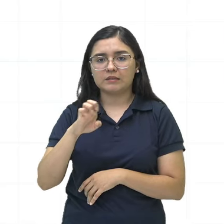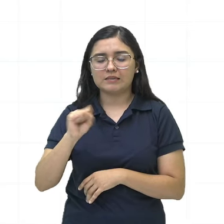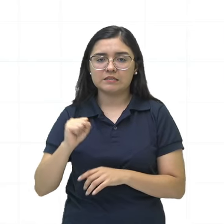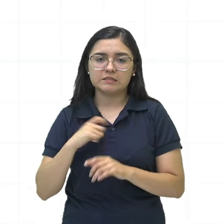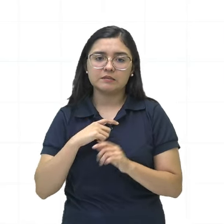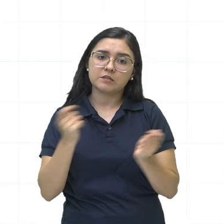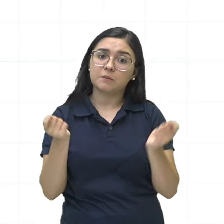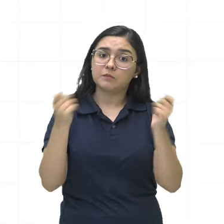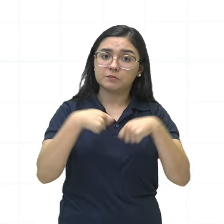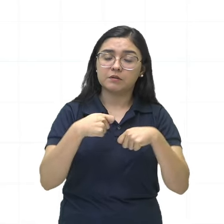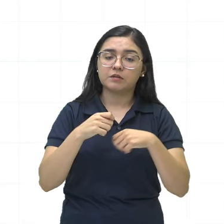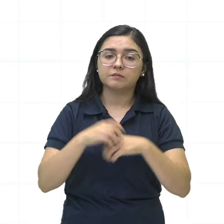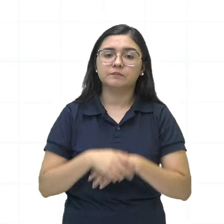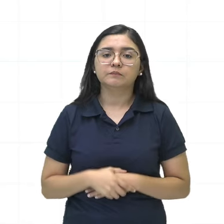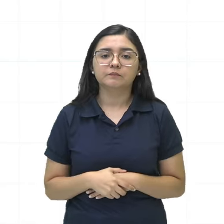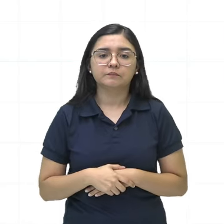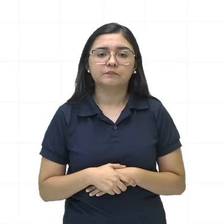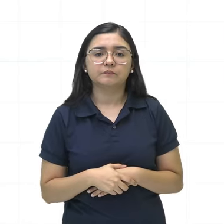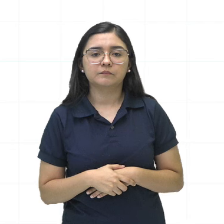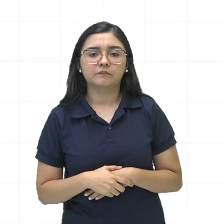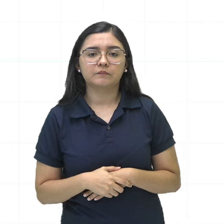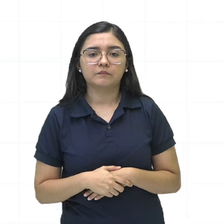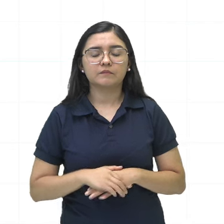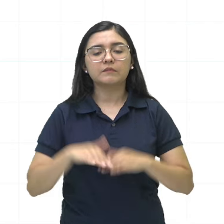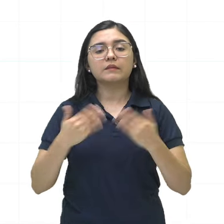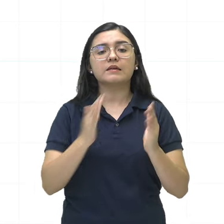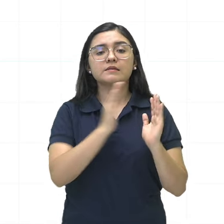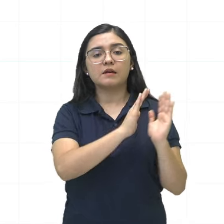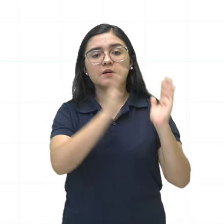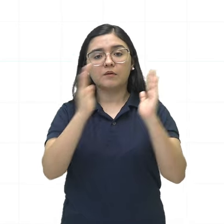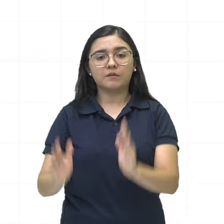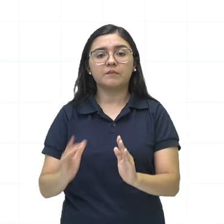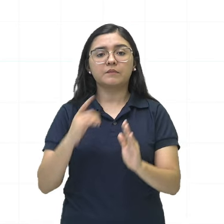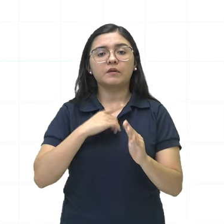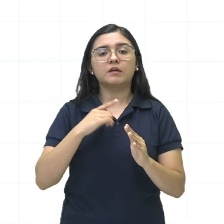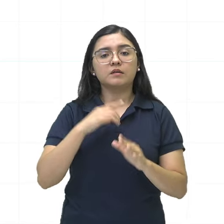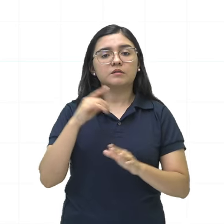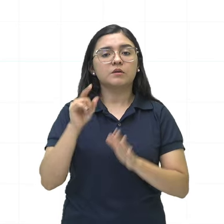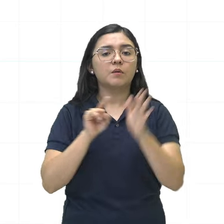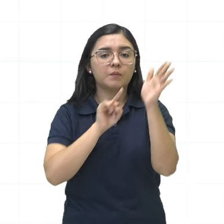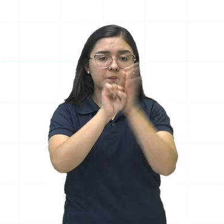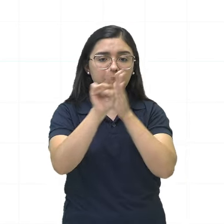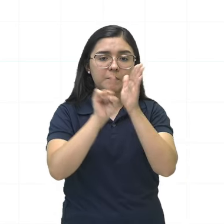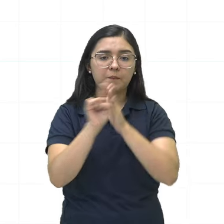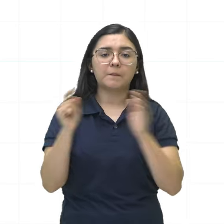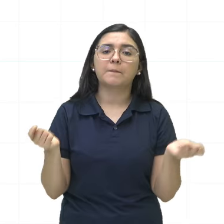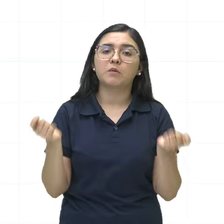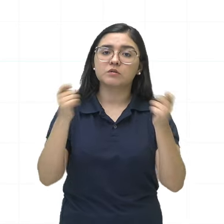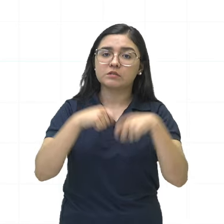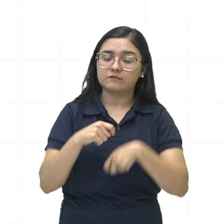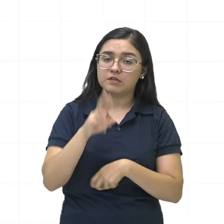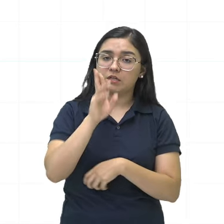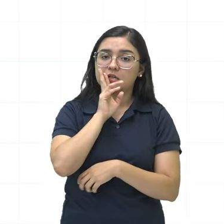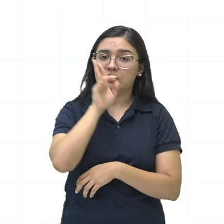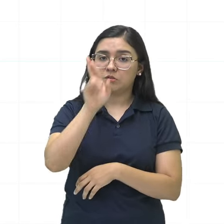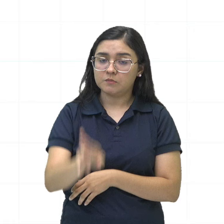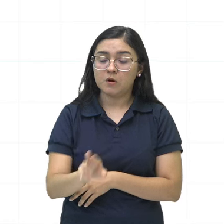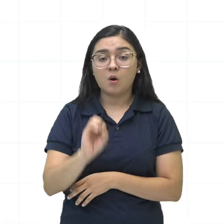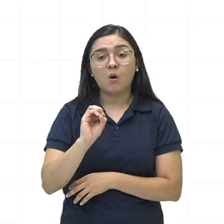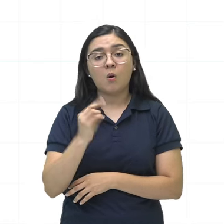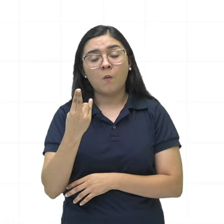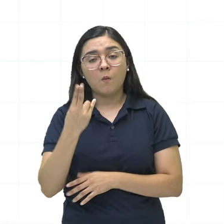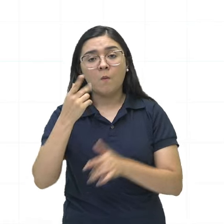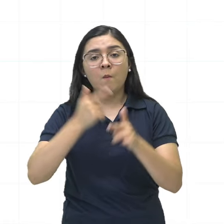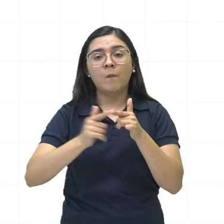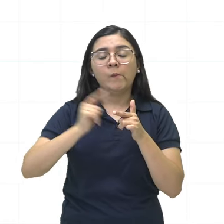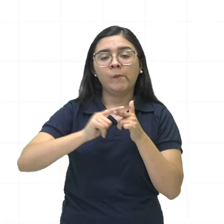das hipóteses? Né? Formulação de hipóteses. Nessa etapa, são elaboradas possíveis respostas ou